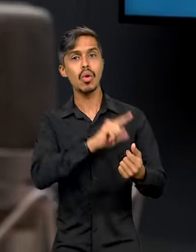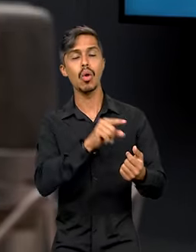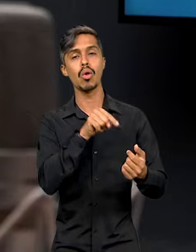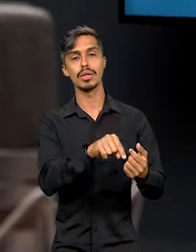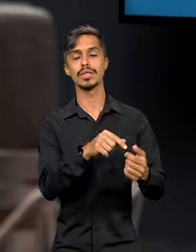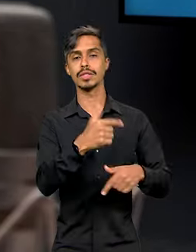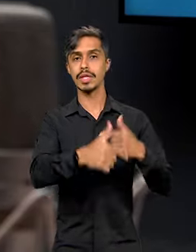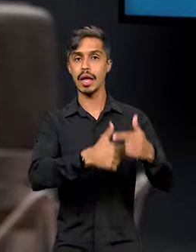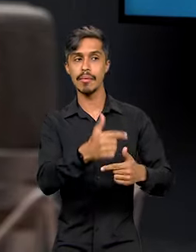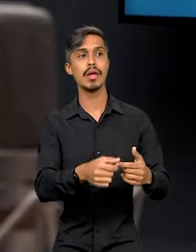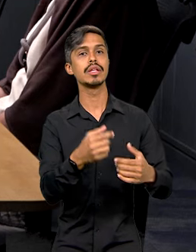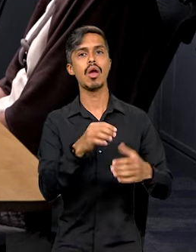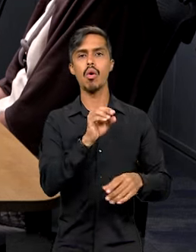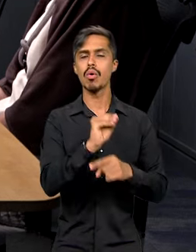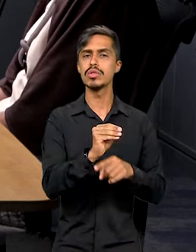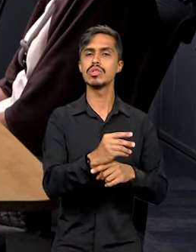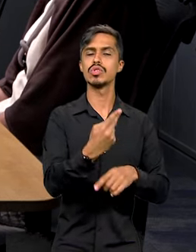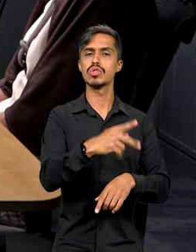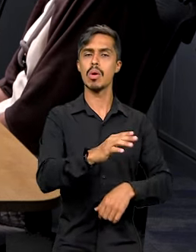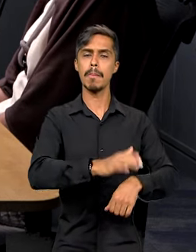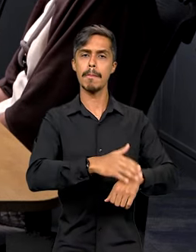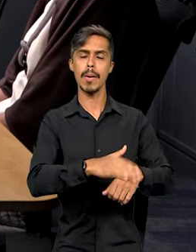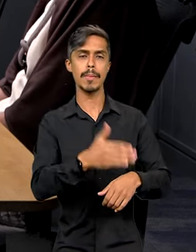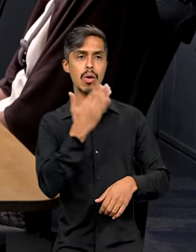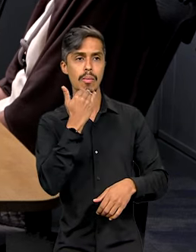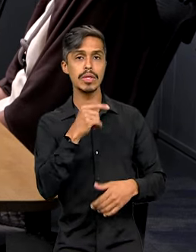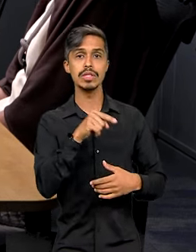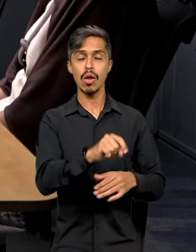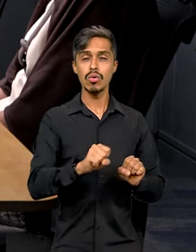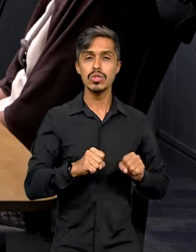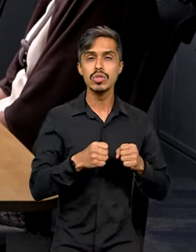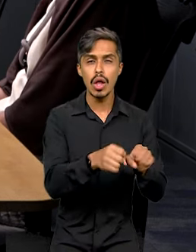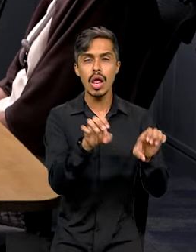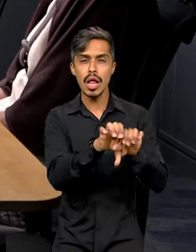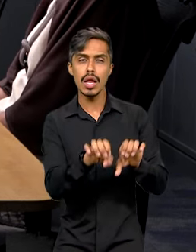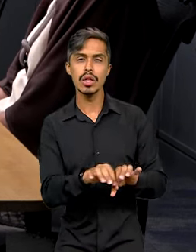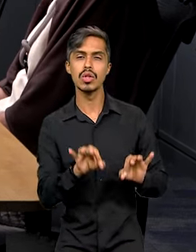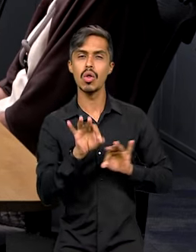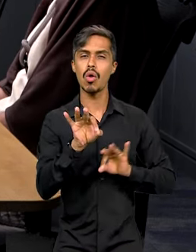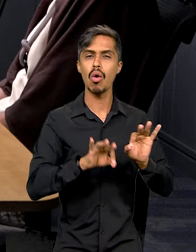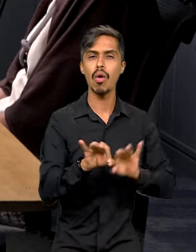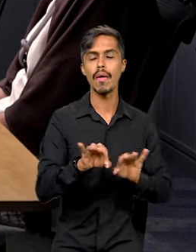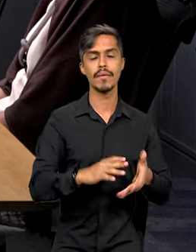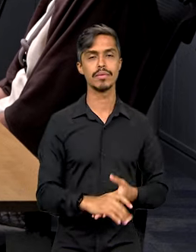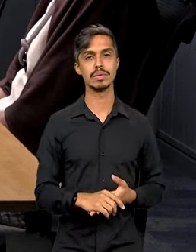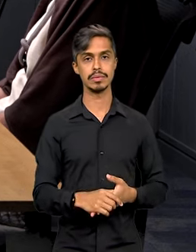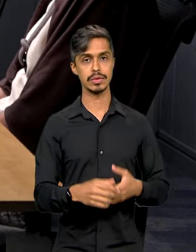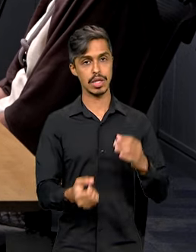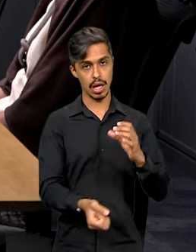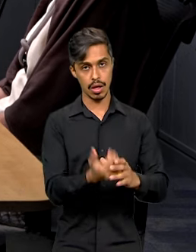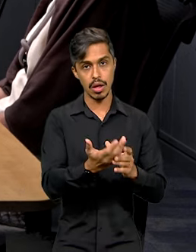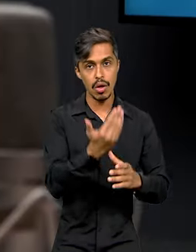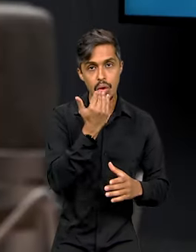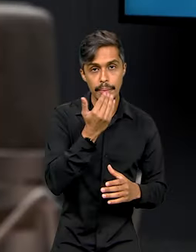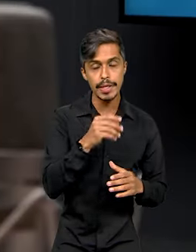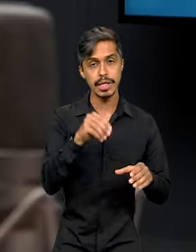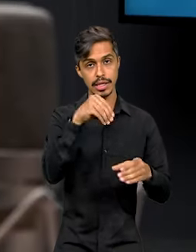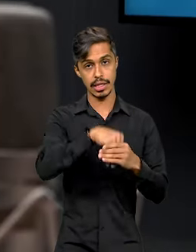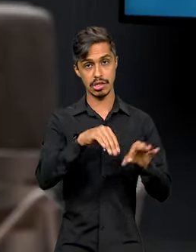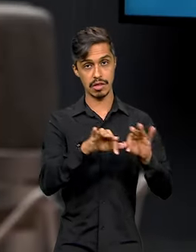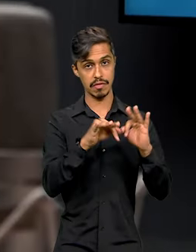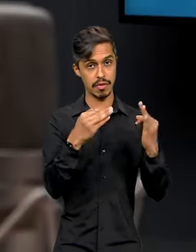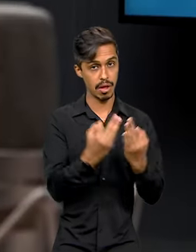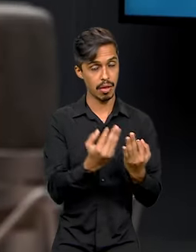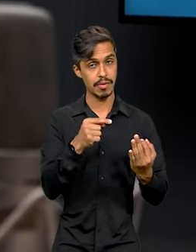para poder preparar seus próprios alimentos então ações muito mais estruturais e em diferentes âmbitos na produção Agricultura